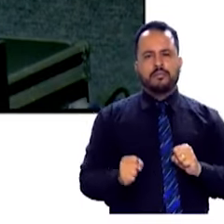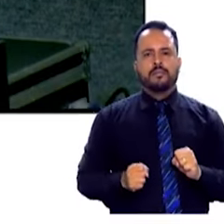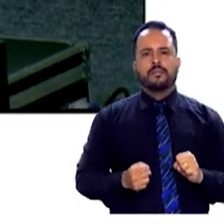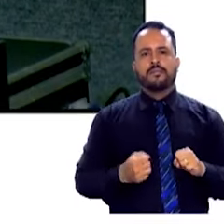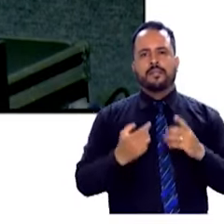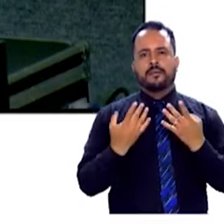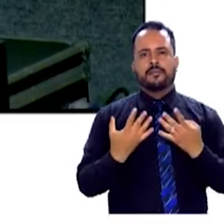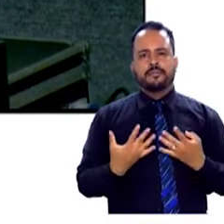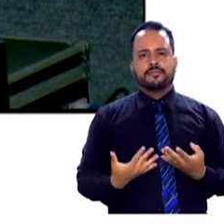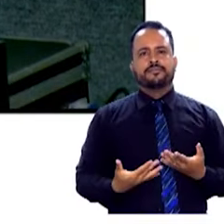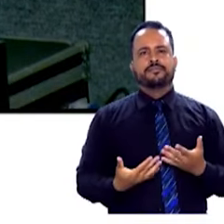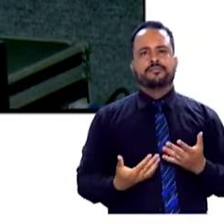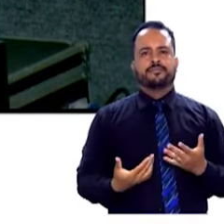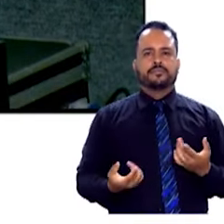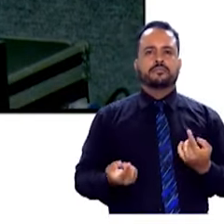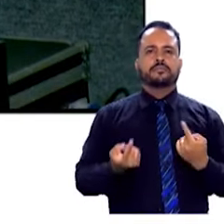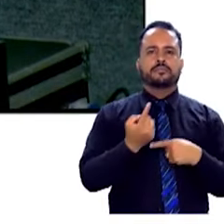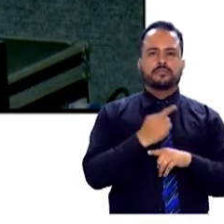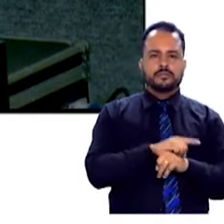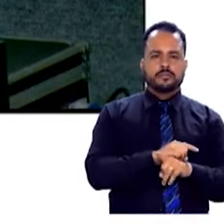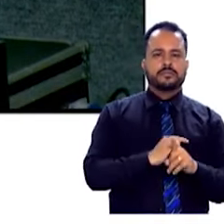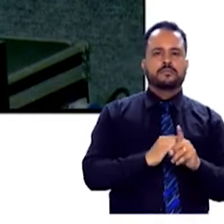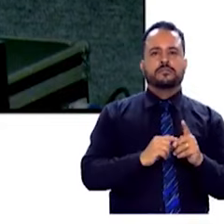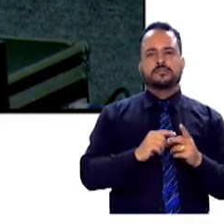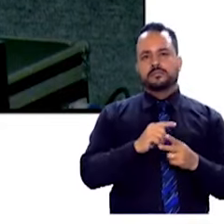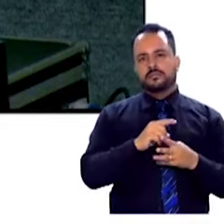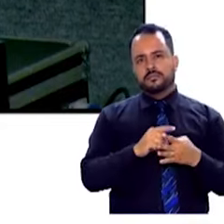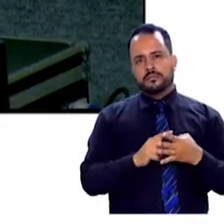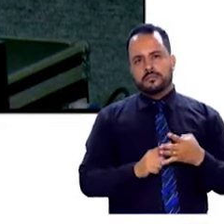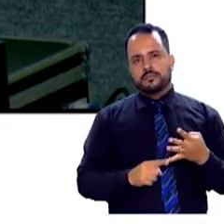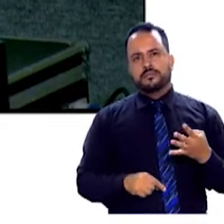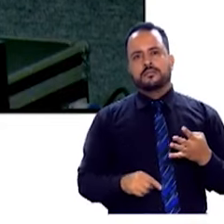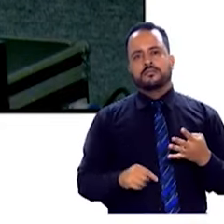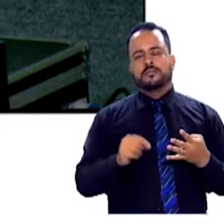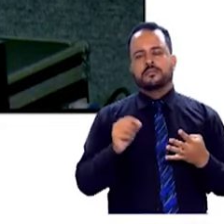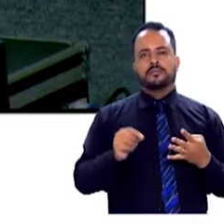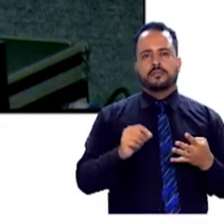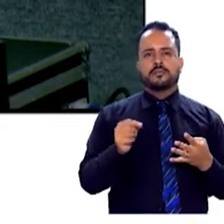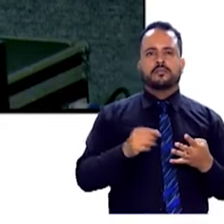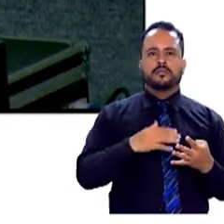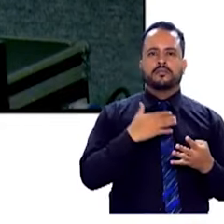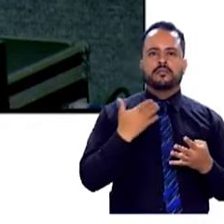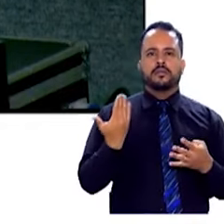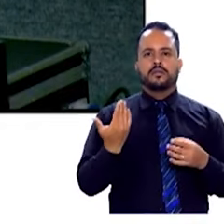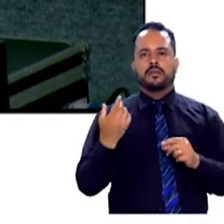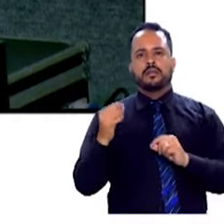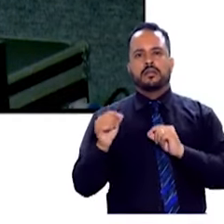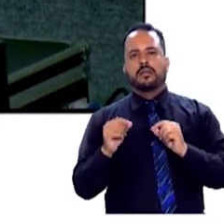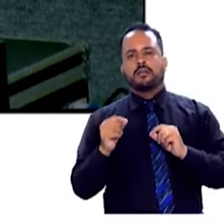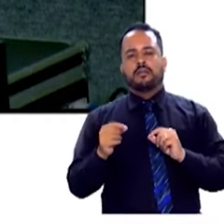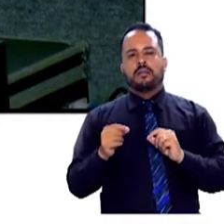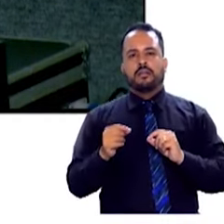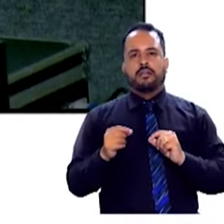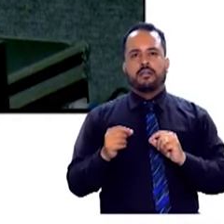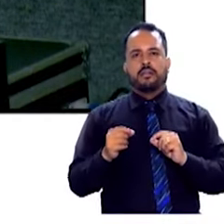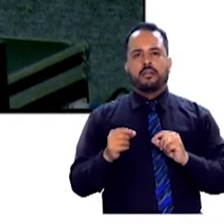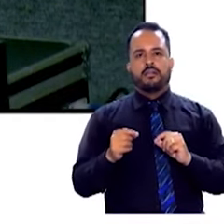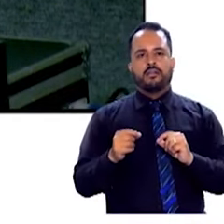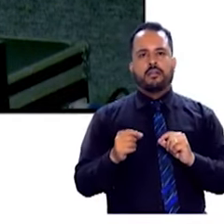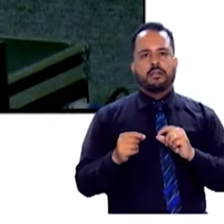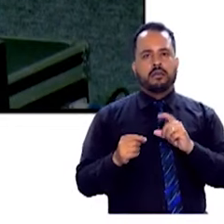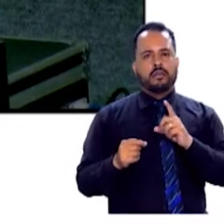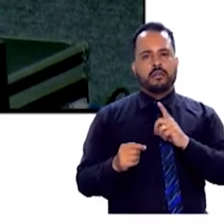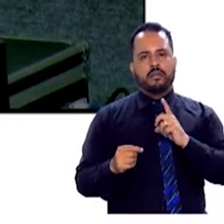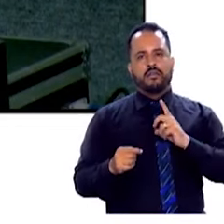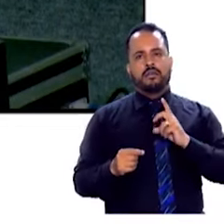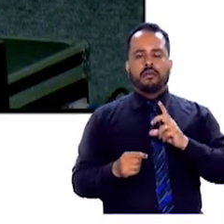violação se há um ilícito e um ato ilícito e desse ilícito decorre a morte esse ilícito foi praticado de maneira intencional e desse ilícito intencional